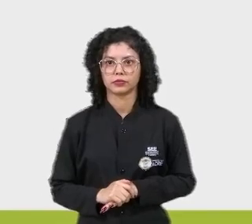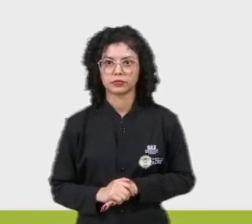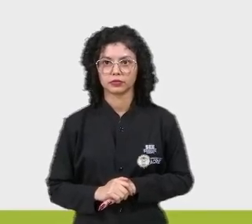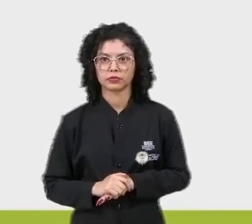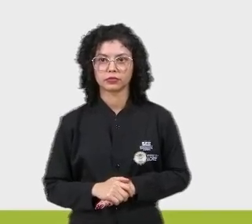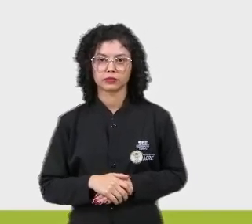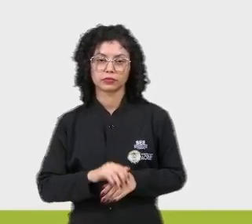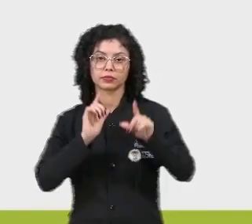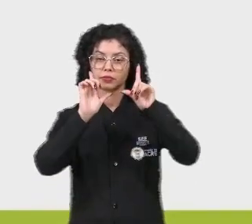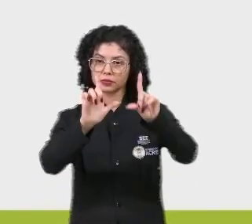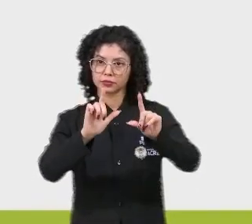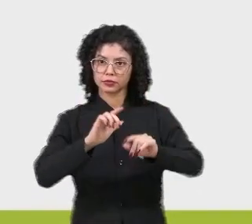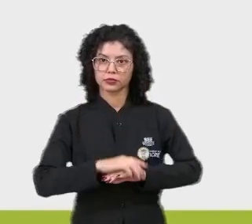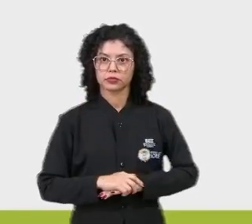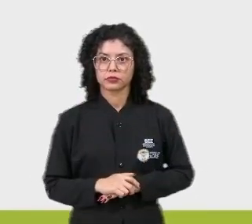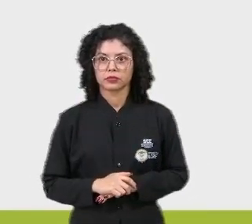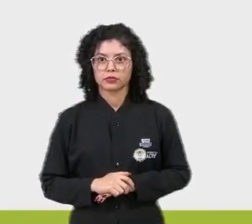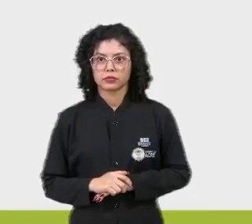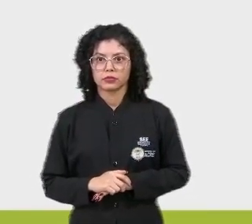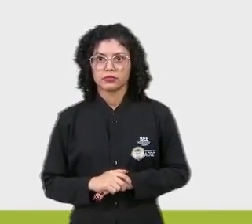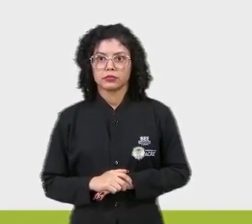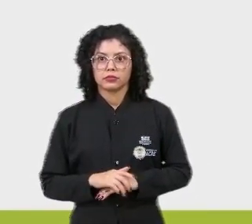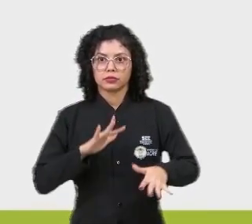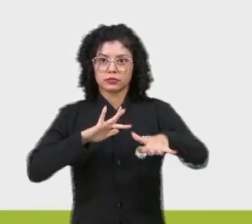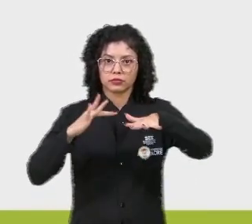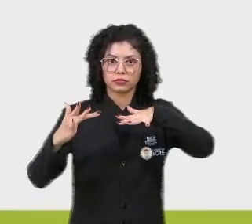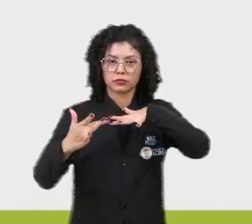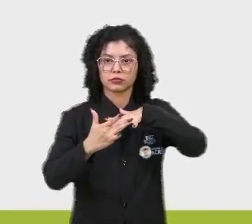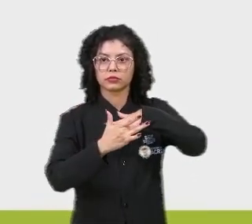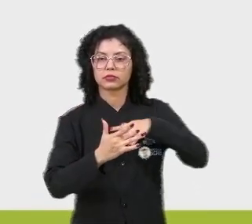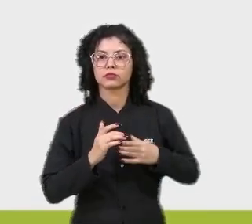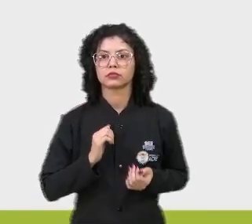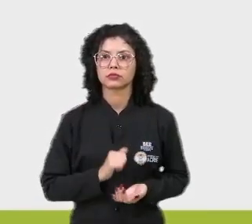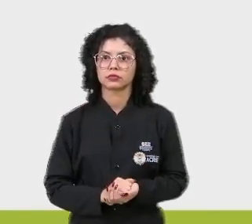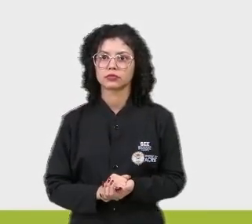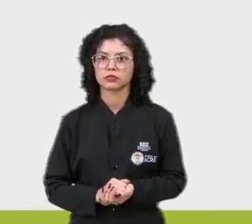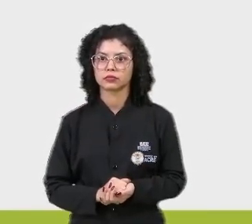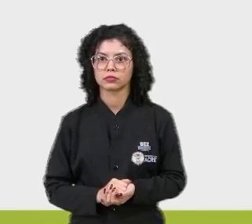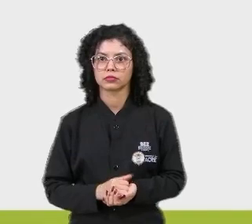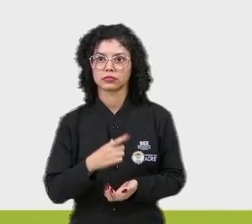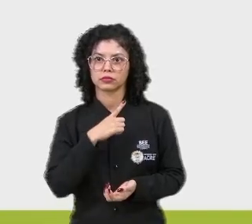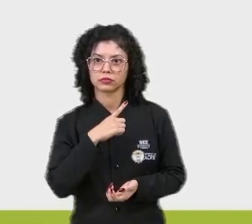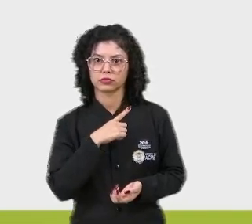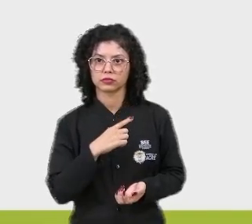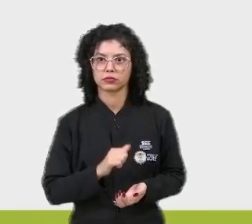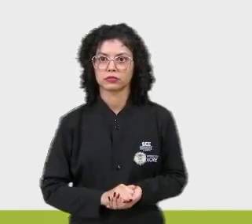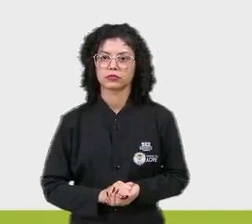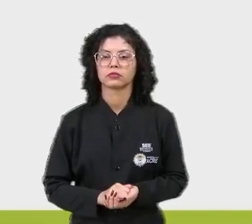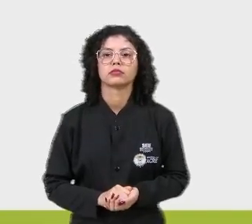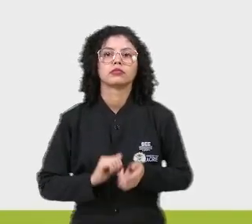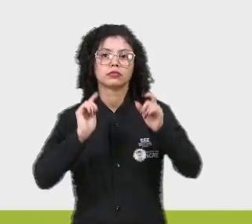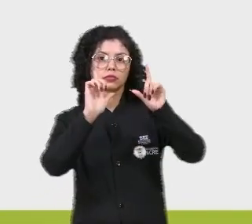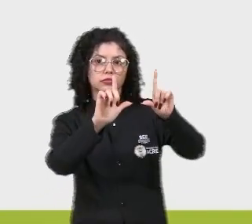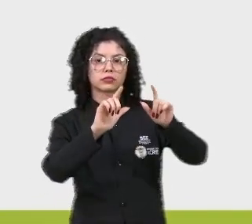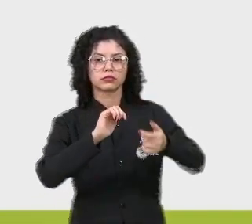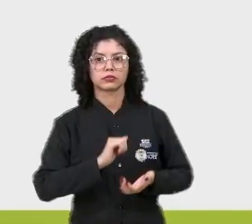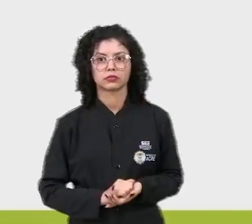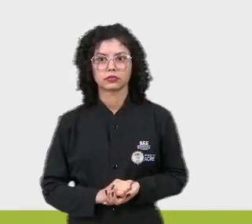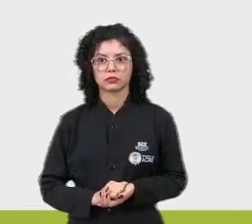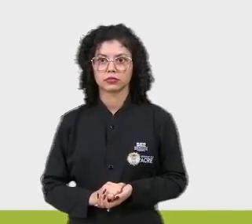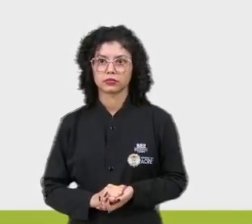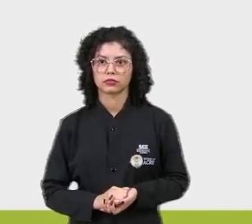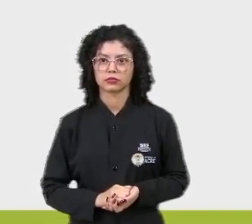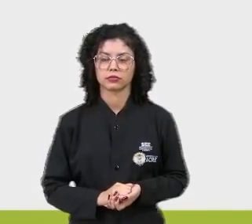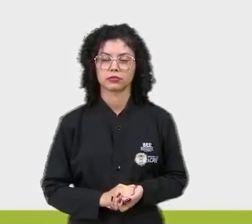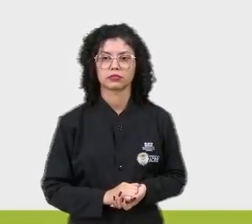uma charge né gente rede social rede social temos um como se fosse uma placa né rede social